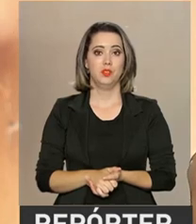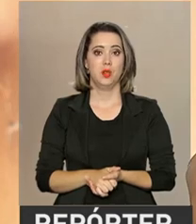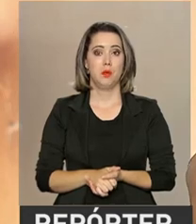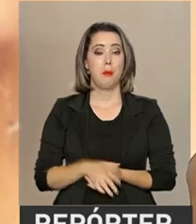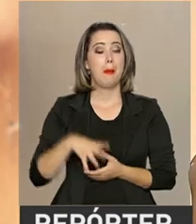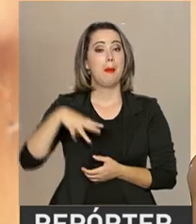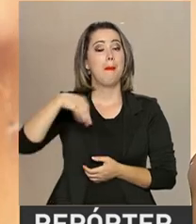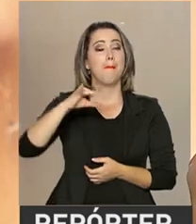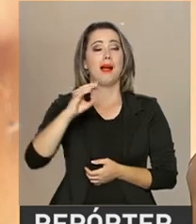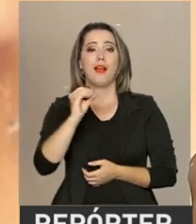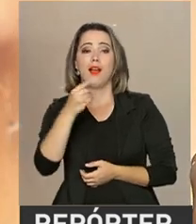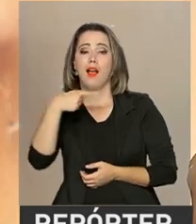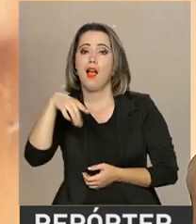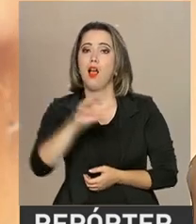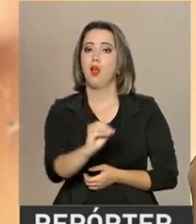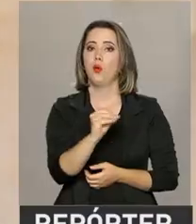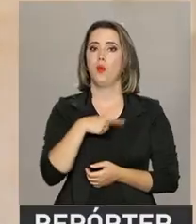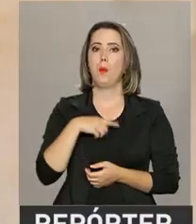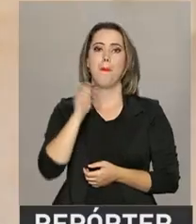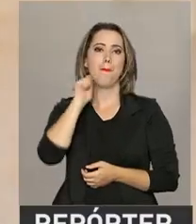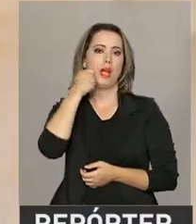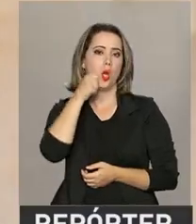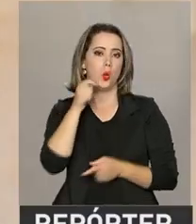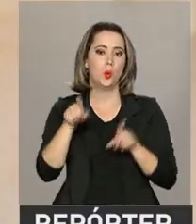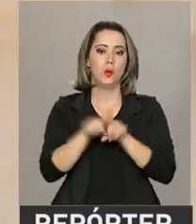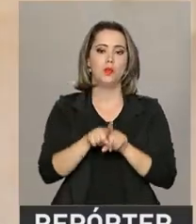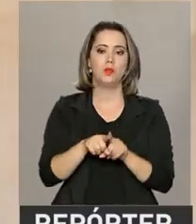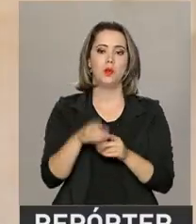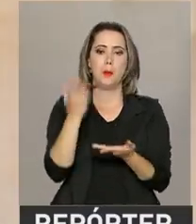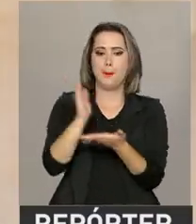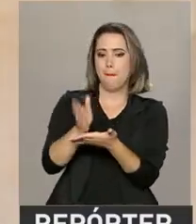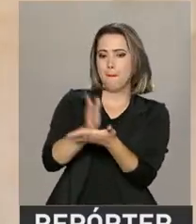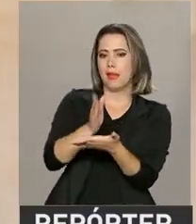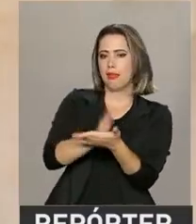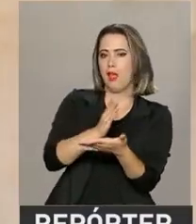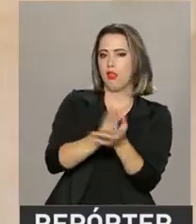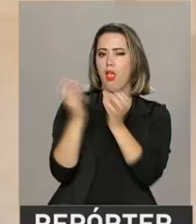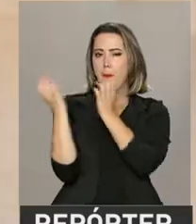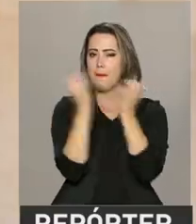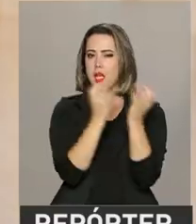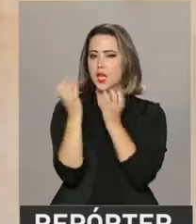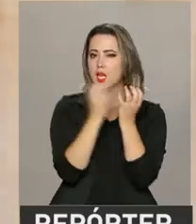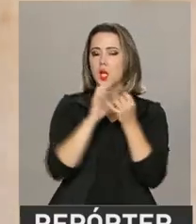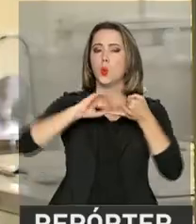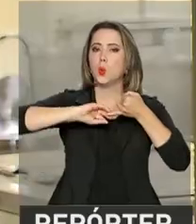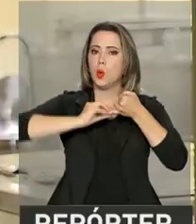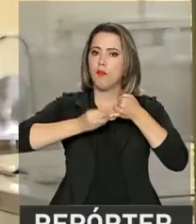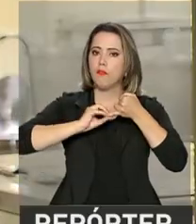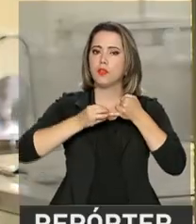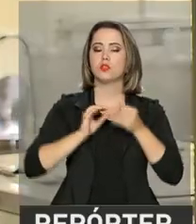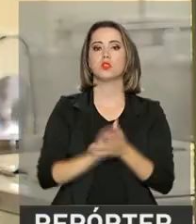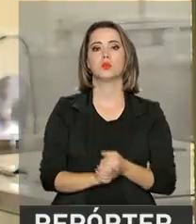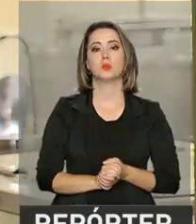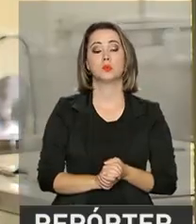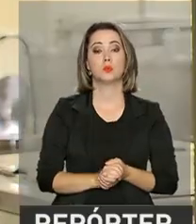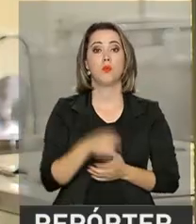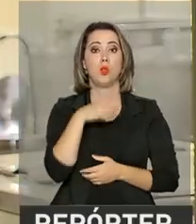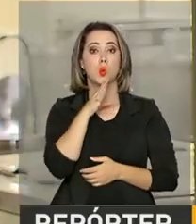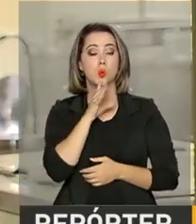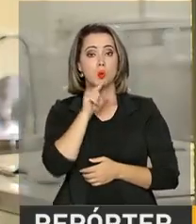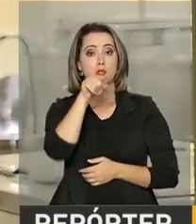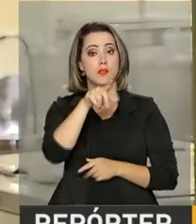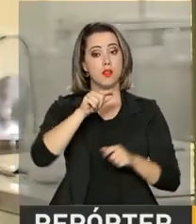macarrão. Que mais? Pão, batata, milho e feijão. Para reconhecer o